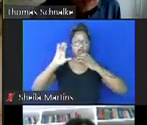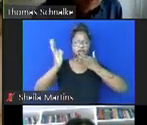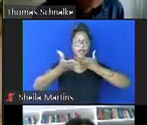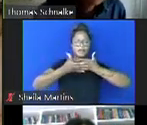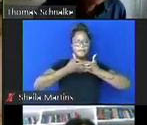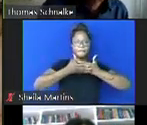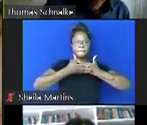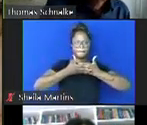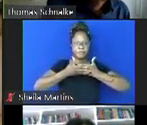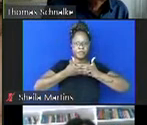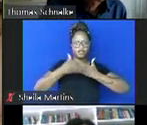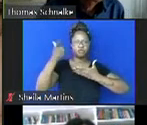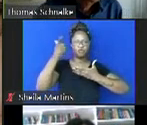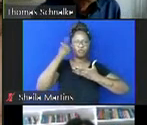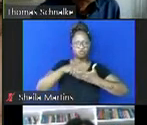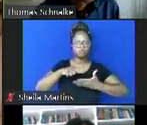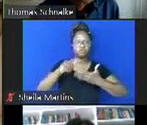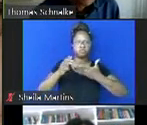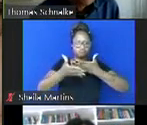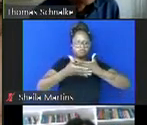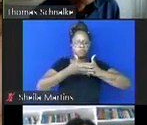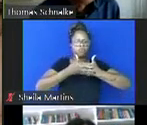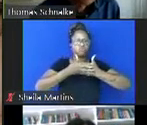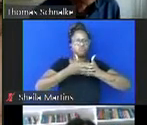de dissecação,